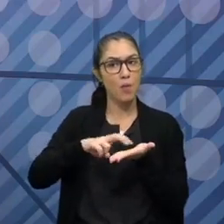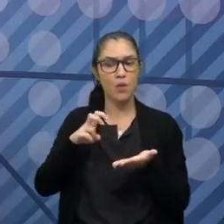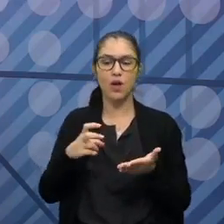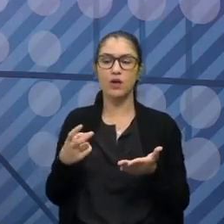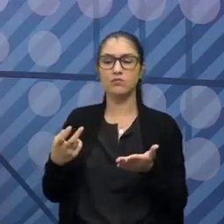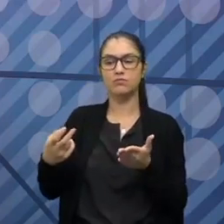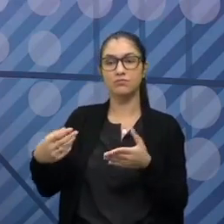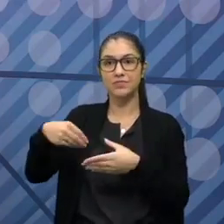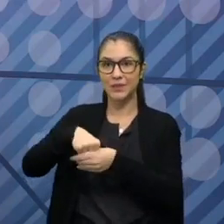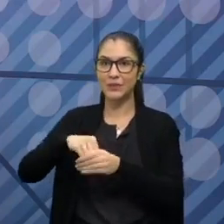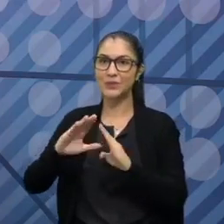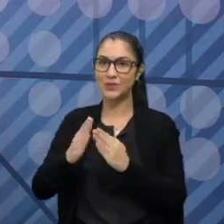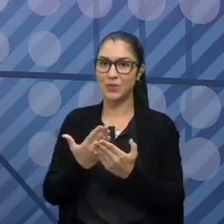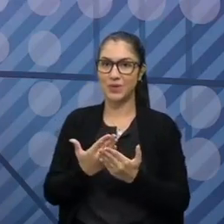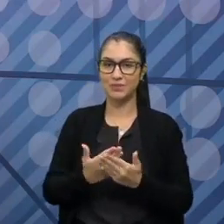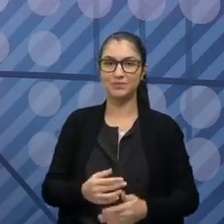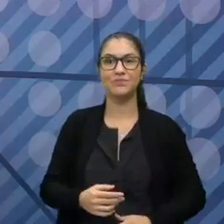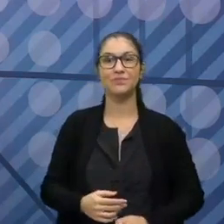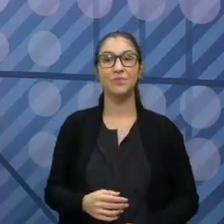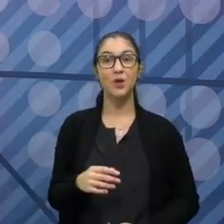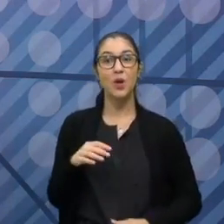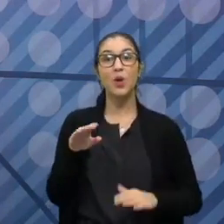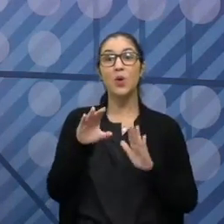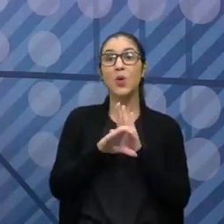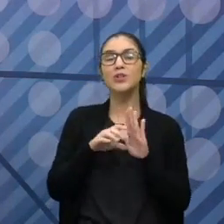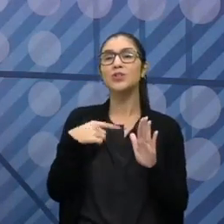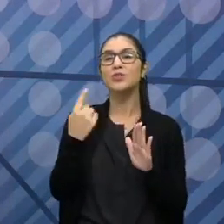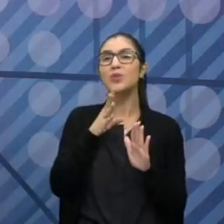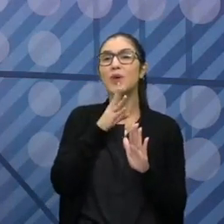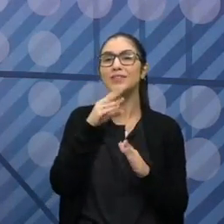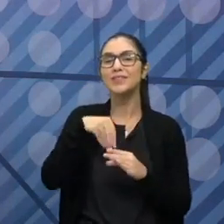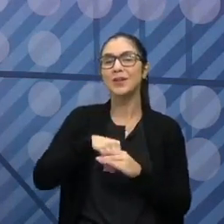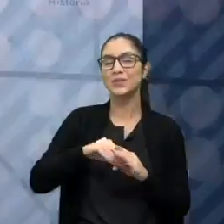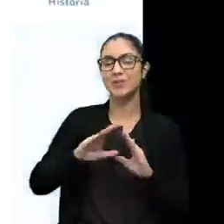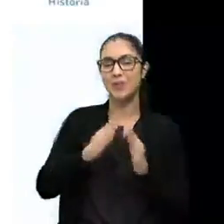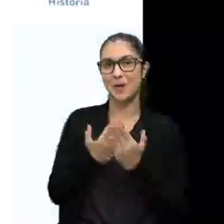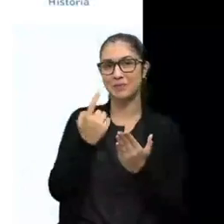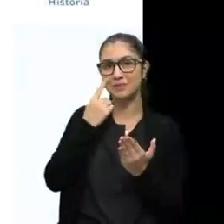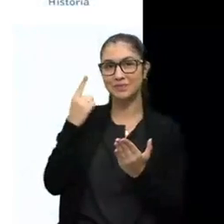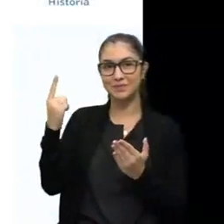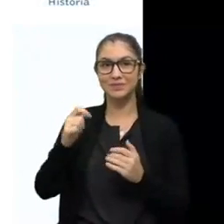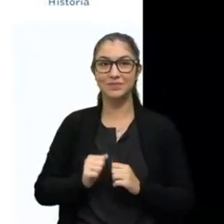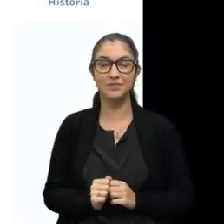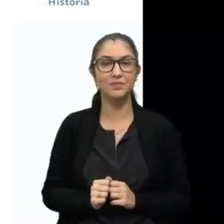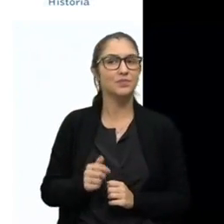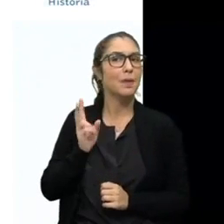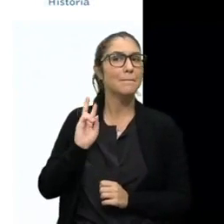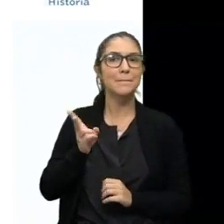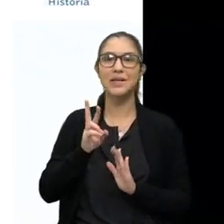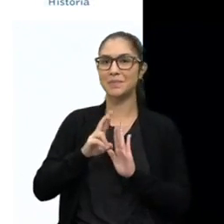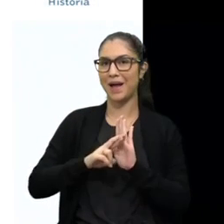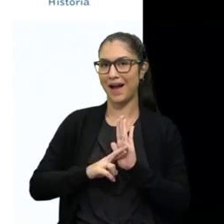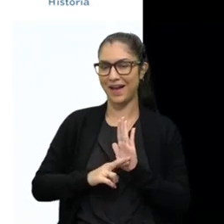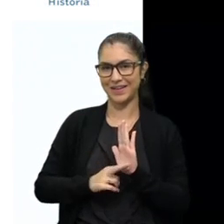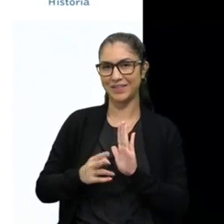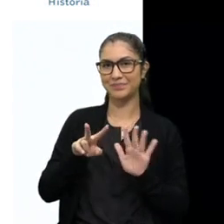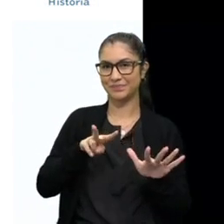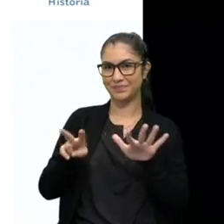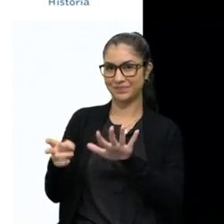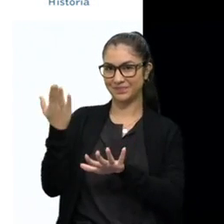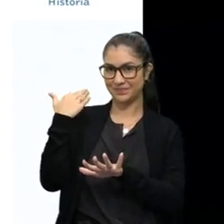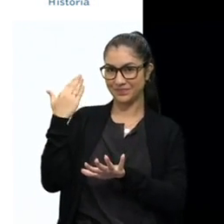dentro da escola. Conceitos que nós conhecemos dentro da escola. Vamos lá? Seguindo as mesmas regras da semana